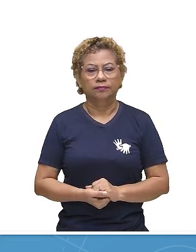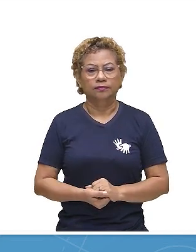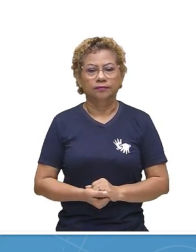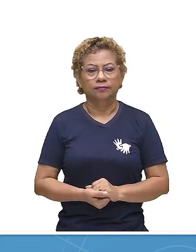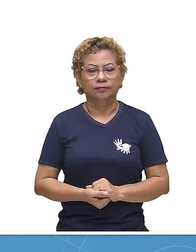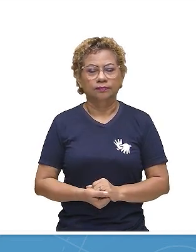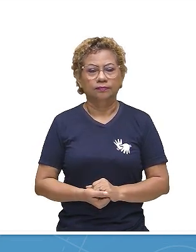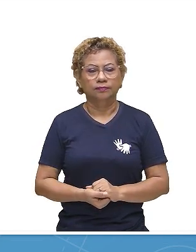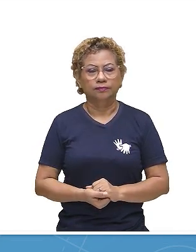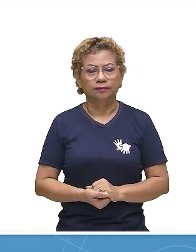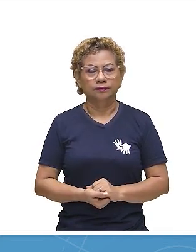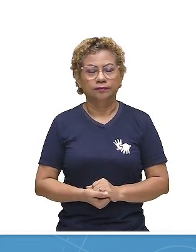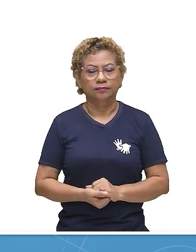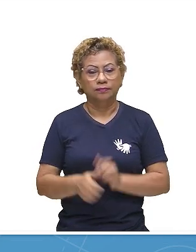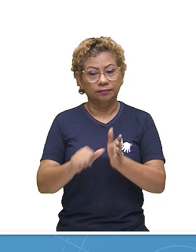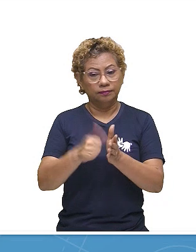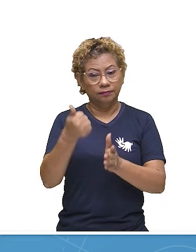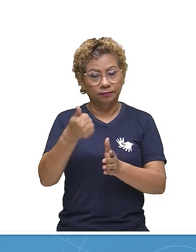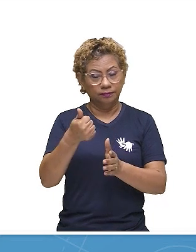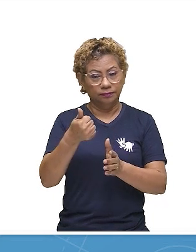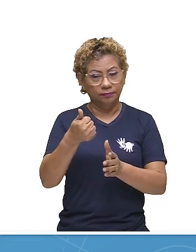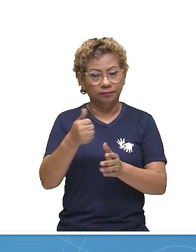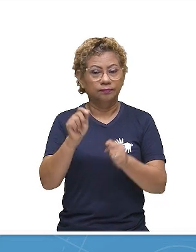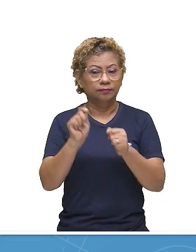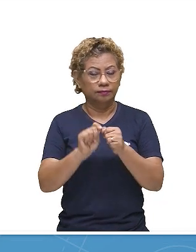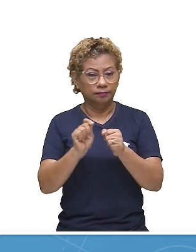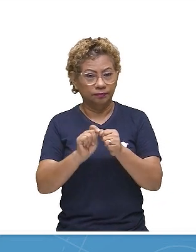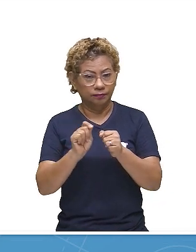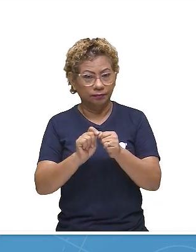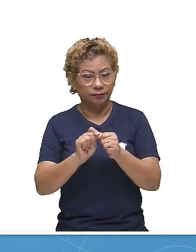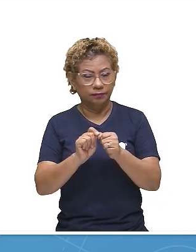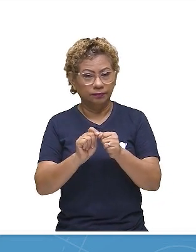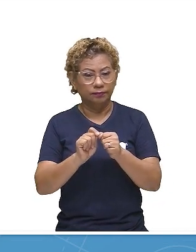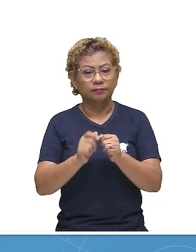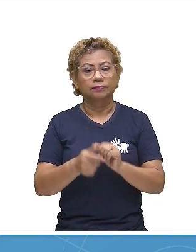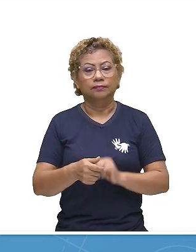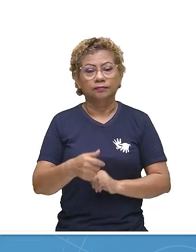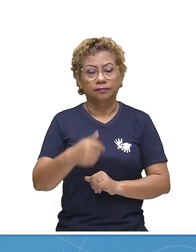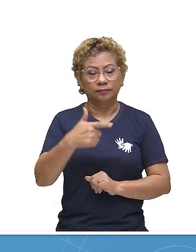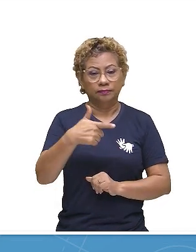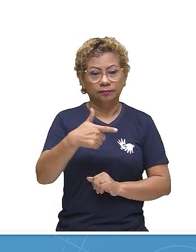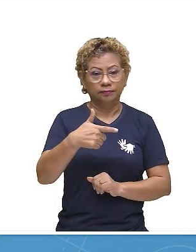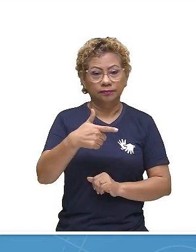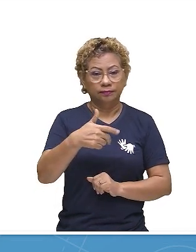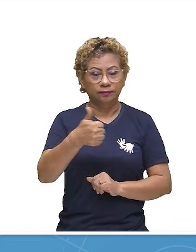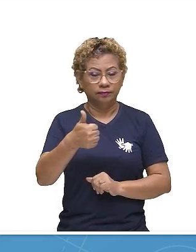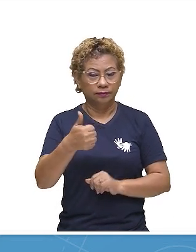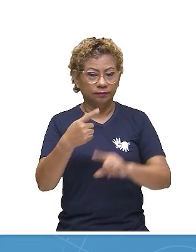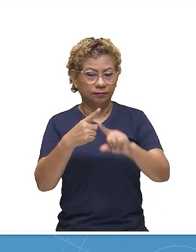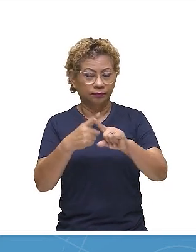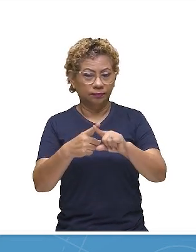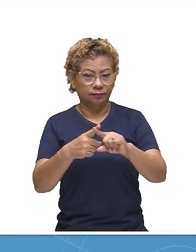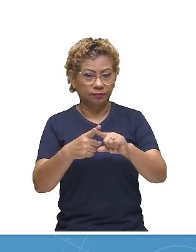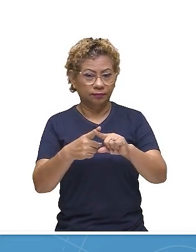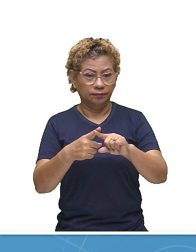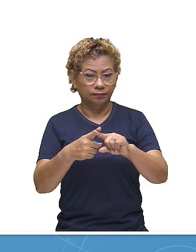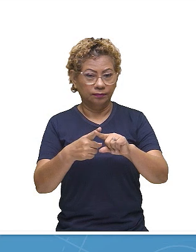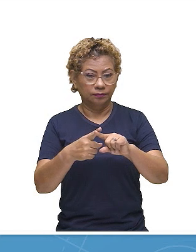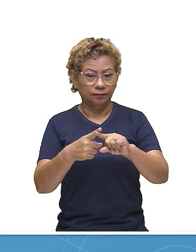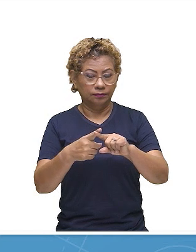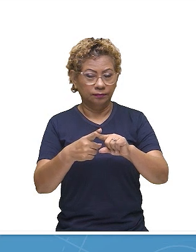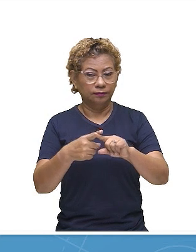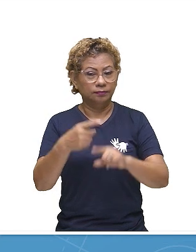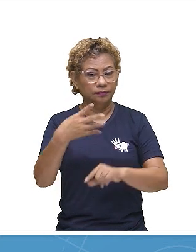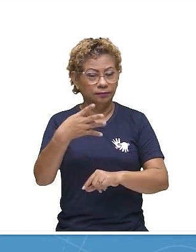né? Eu vou ter que multiplicar aqui, ó. Eu não posso resolver a subtração antes